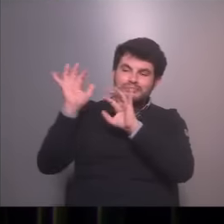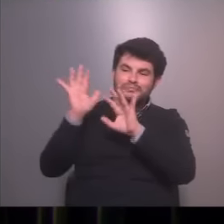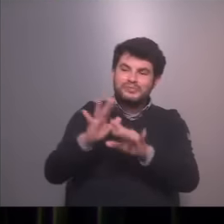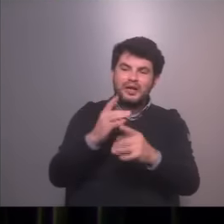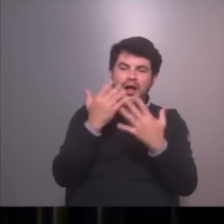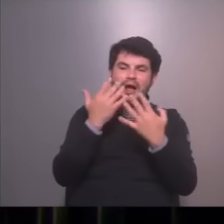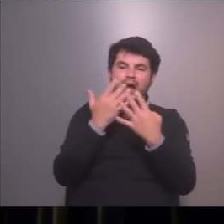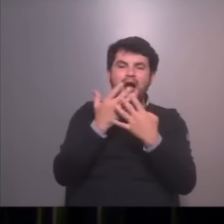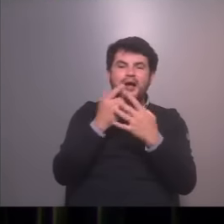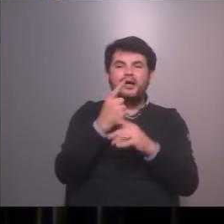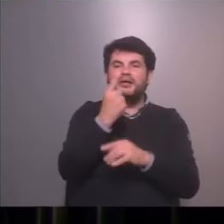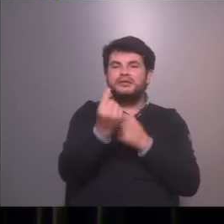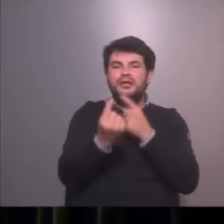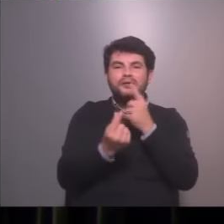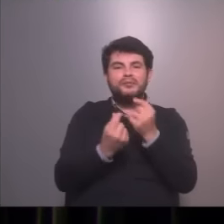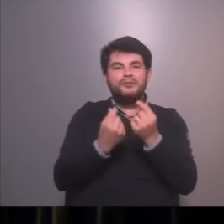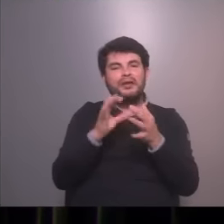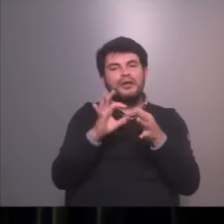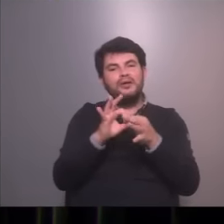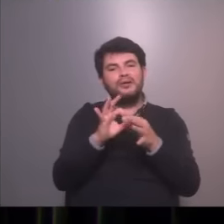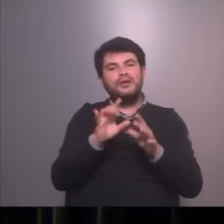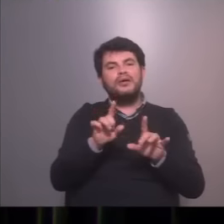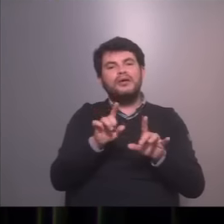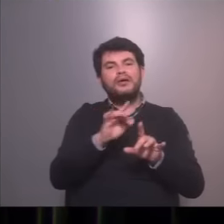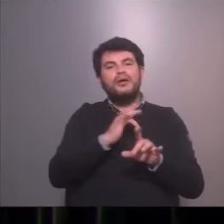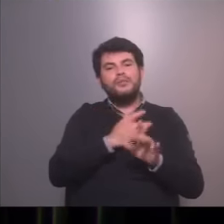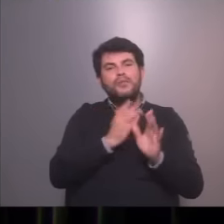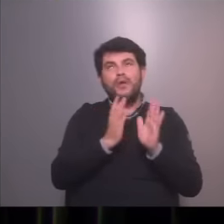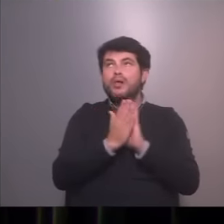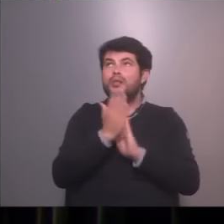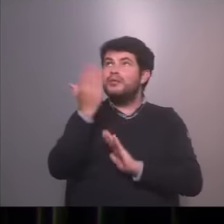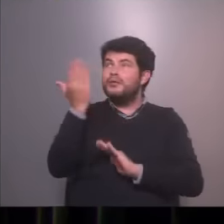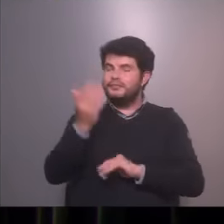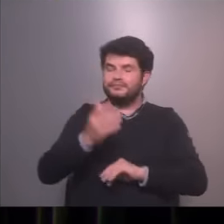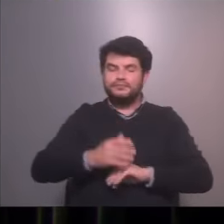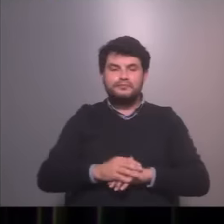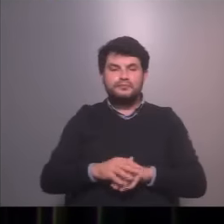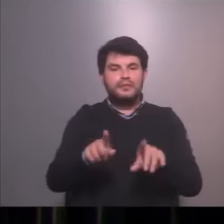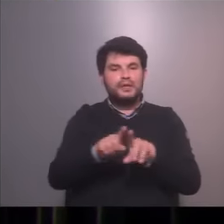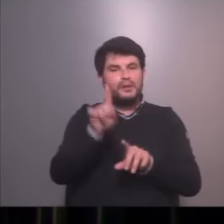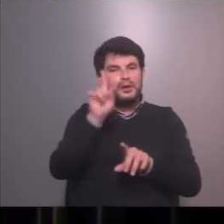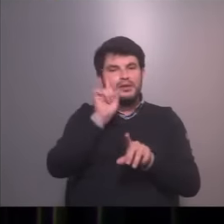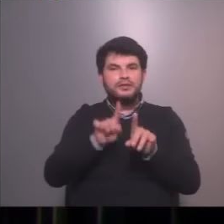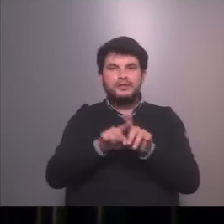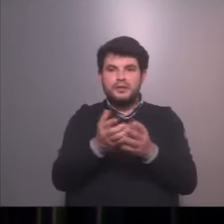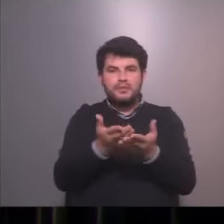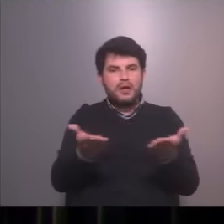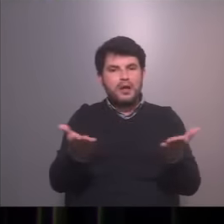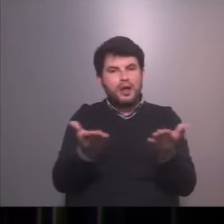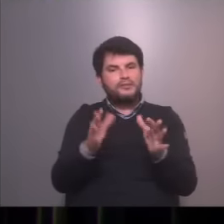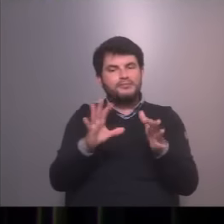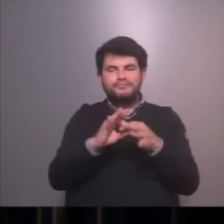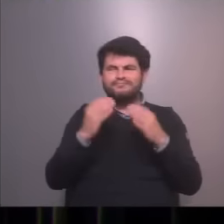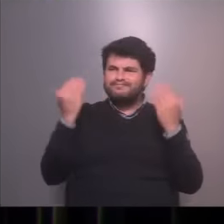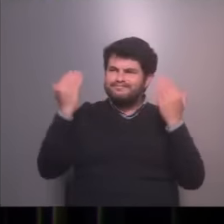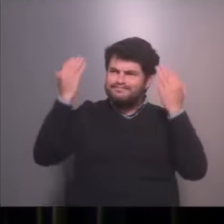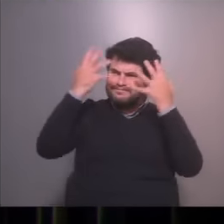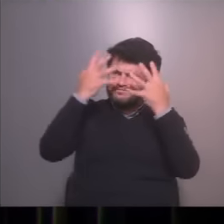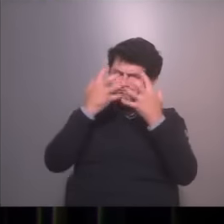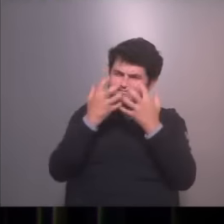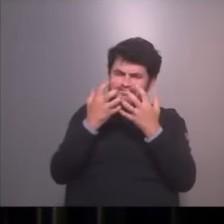animaram para fazerem brilhar no mundo essa chama ardente do amor de Deus.